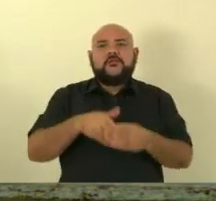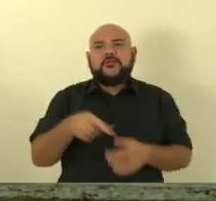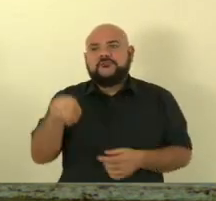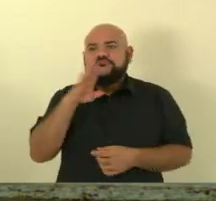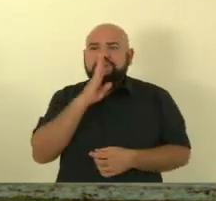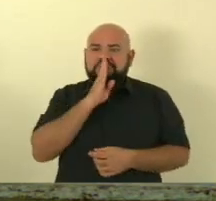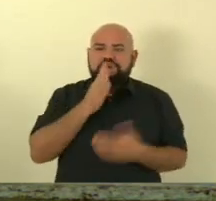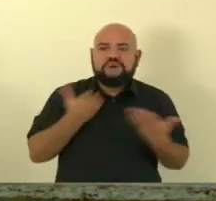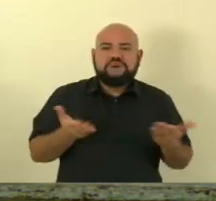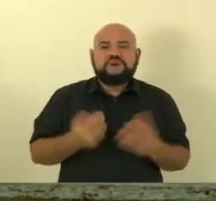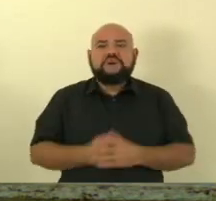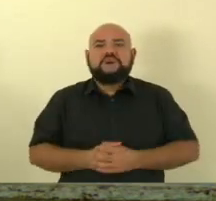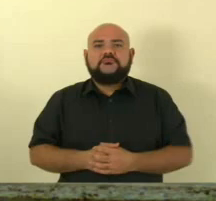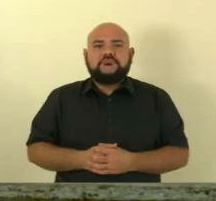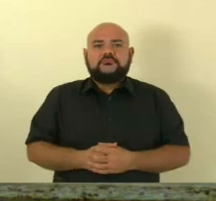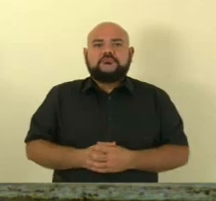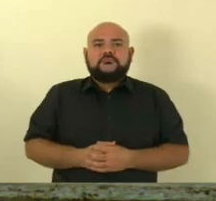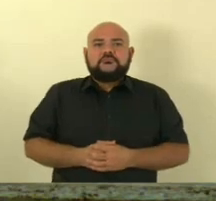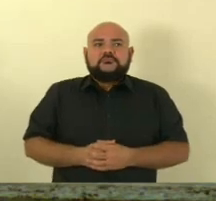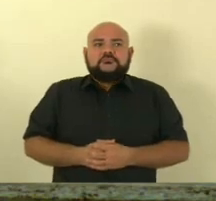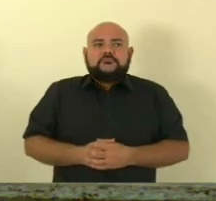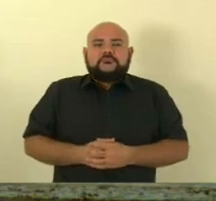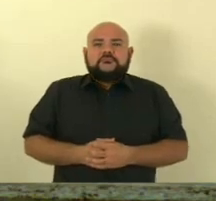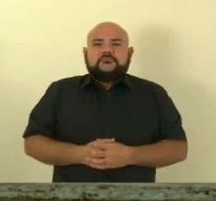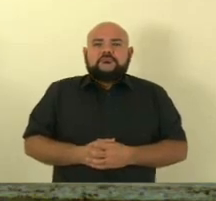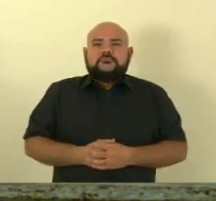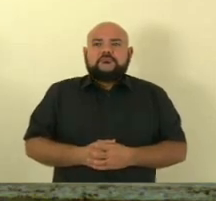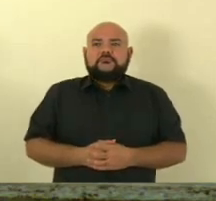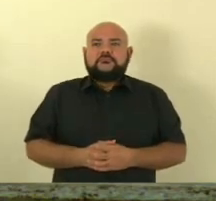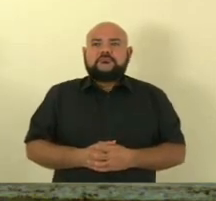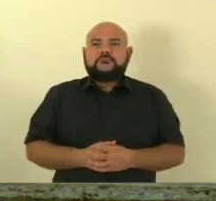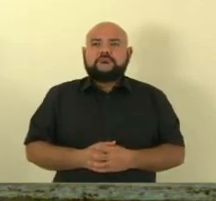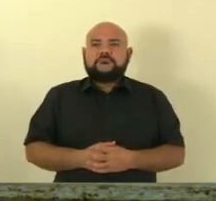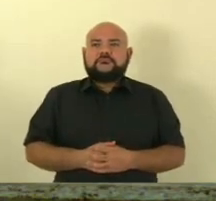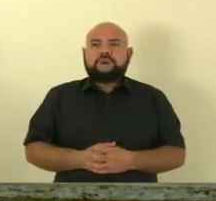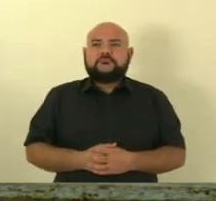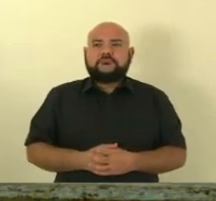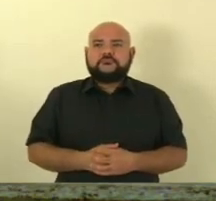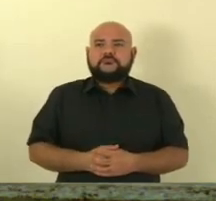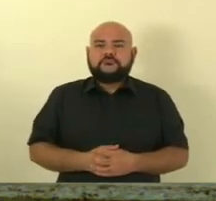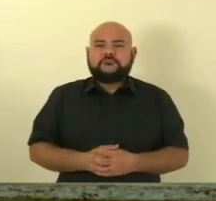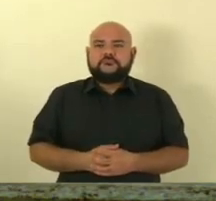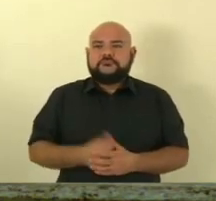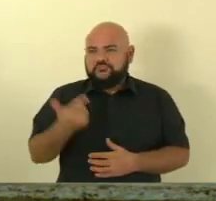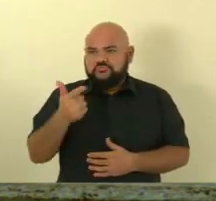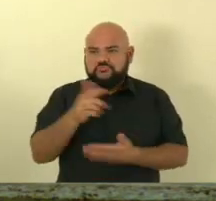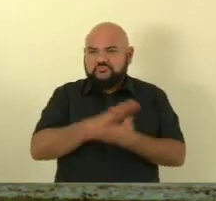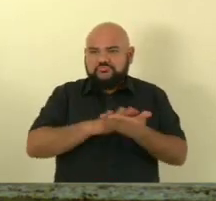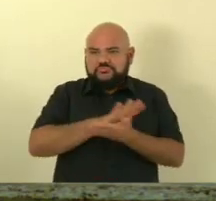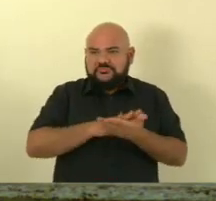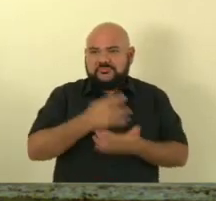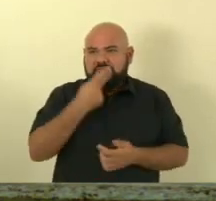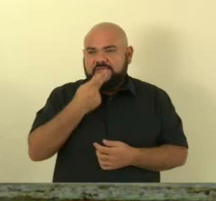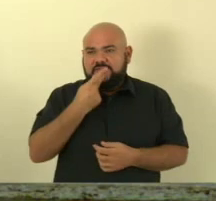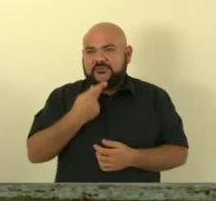aprovam permaneçam como estão, os contrários se manifestem verbalmente. Não havendo contrários, fica aprovado.